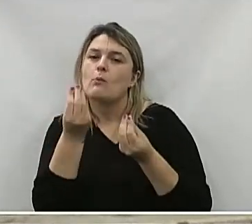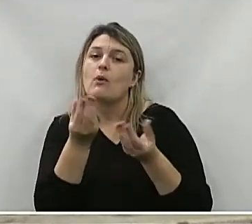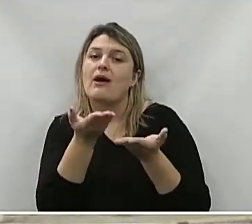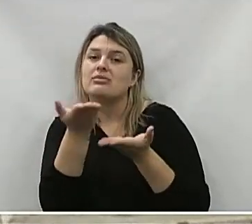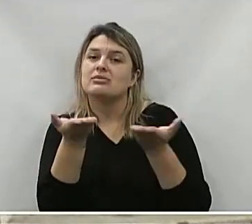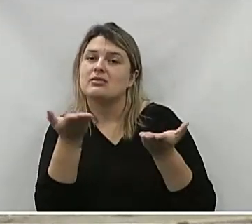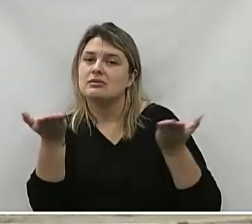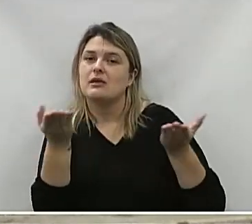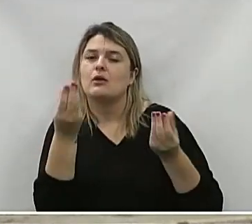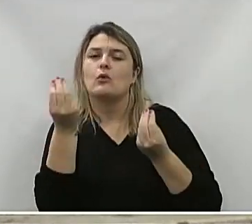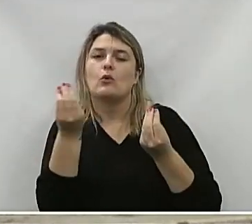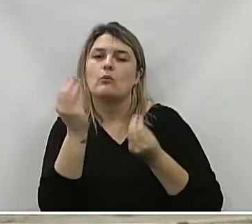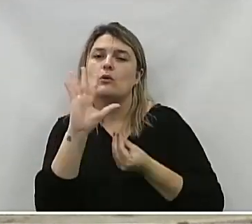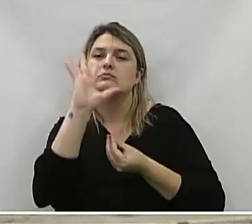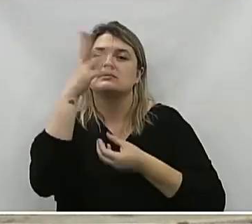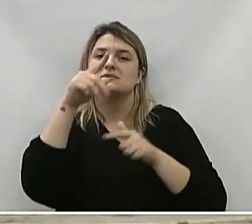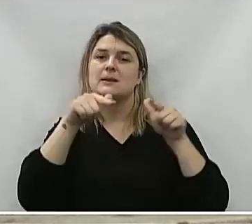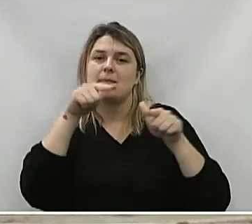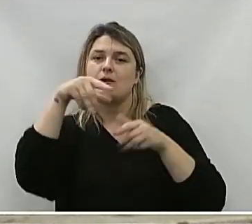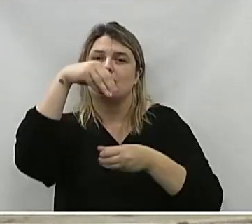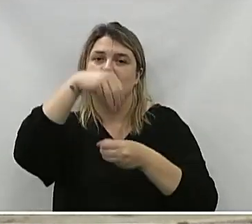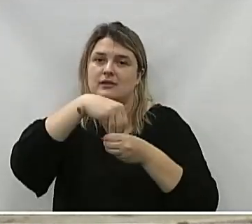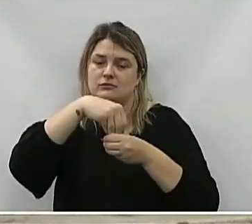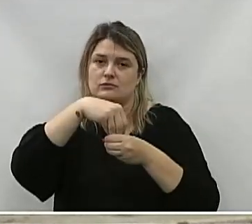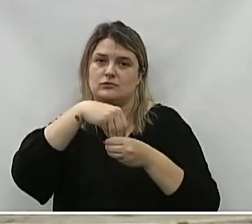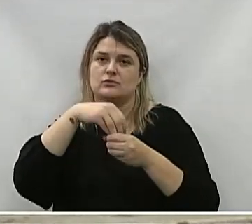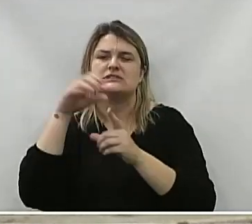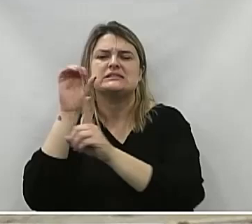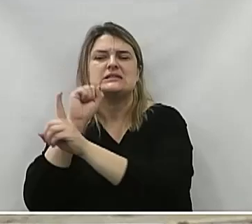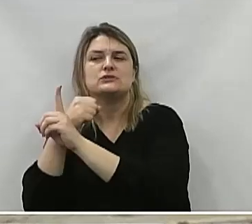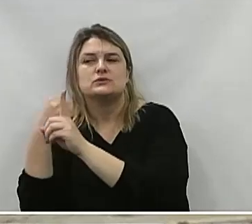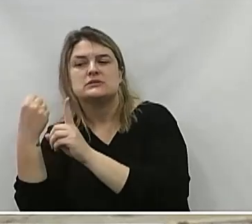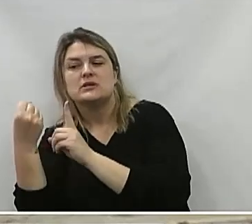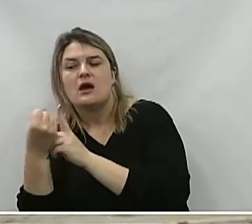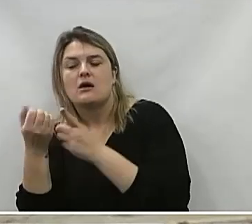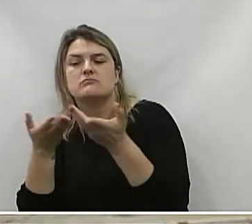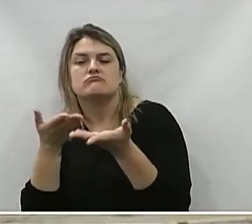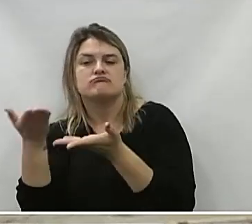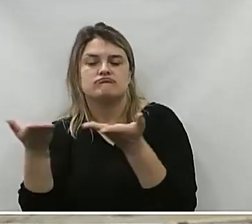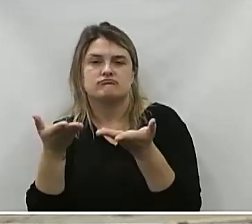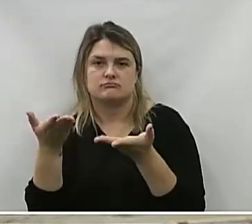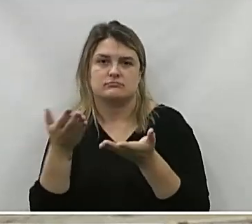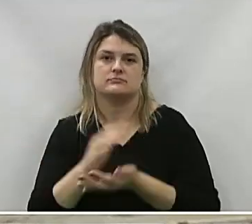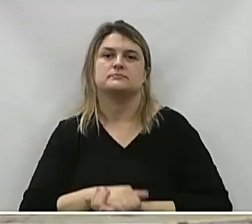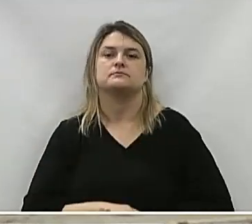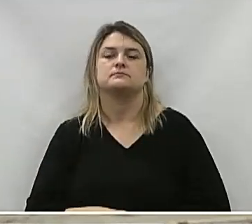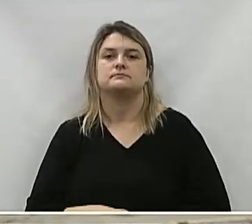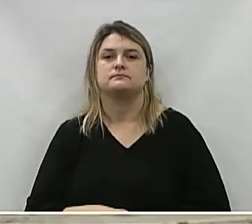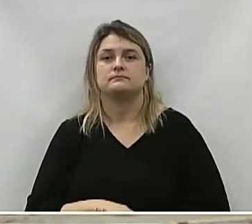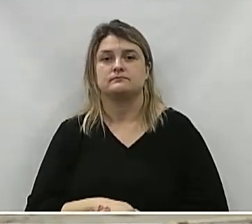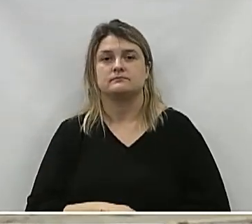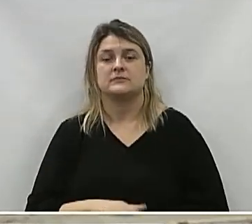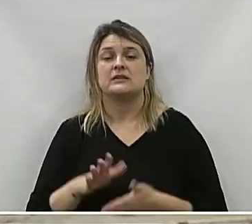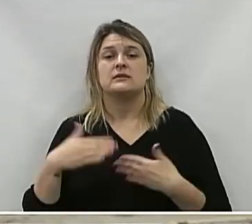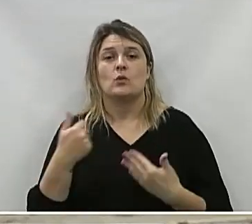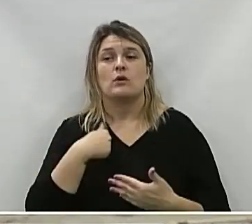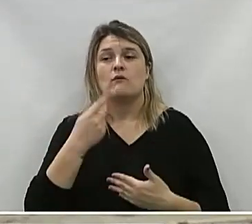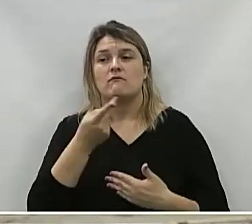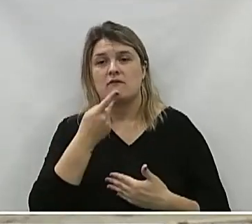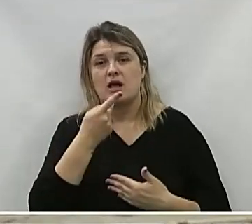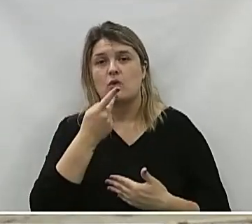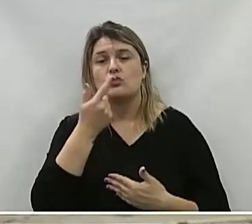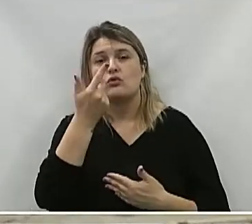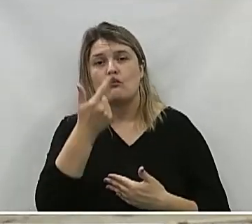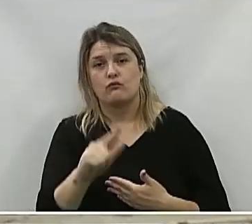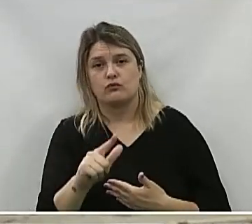eh trabalhado a questão da assistente social quando se fala em Cras e creas Então ressalto essa